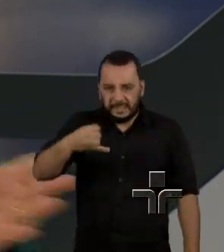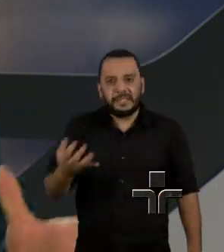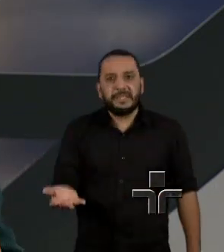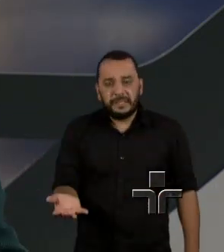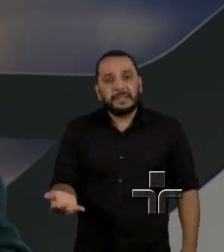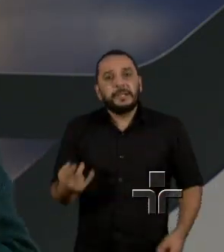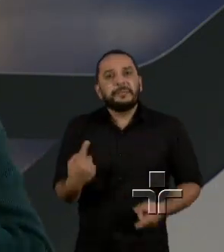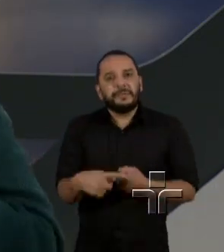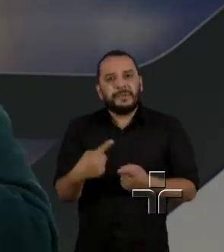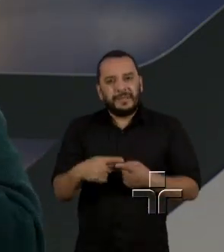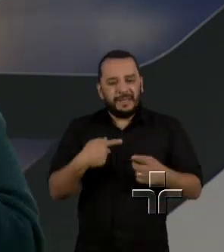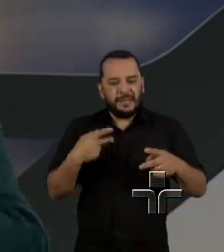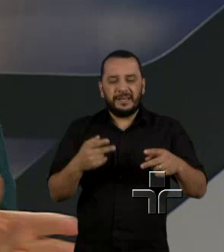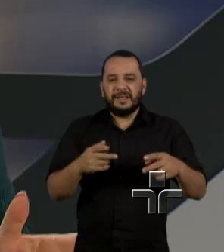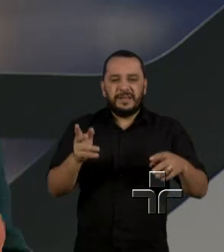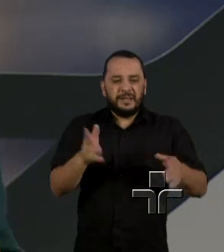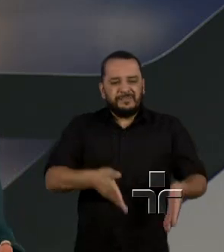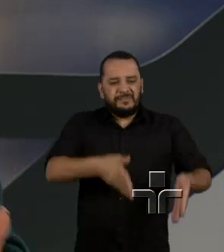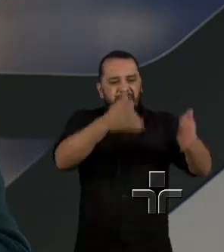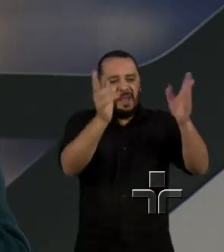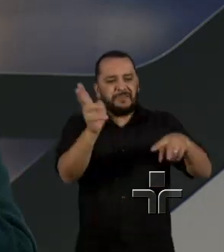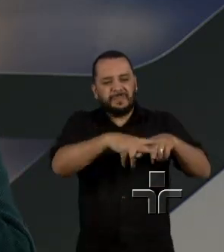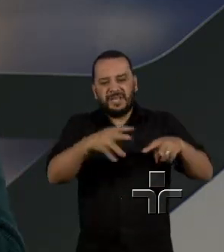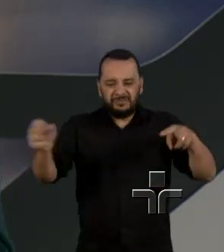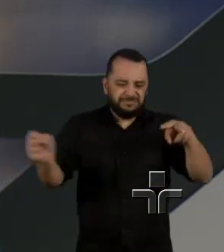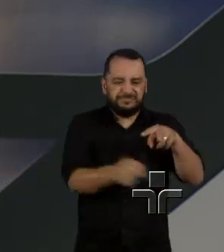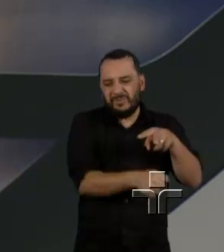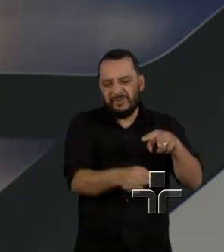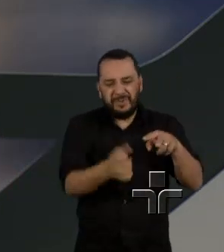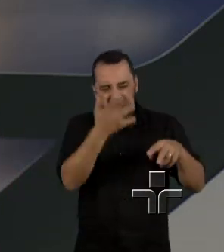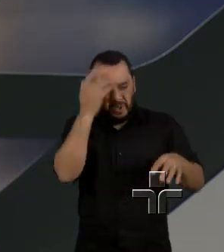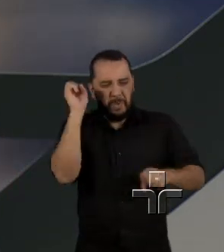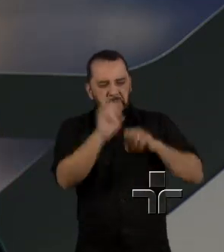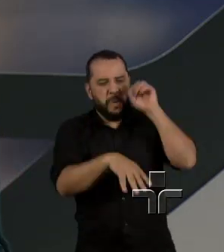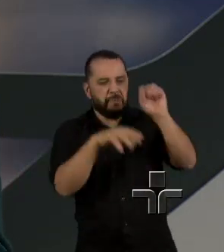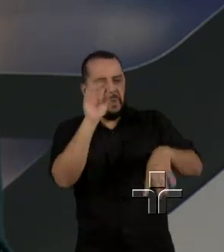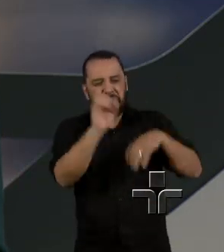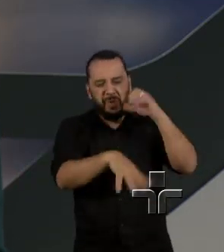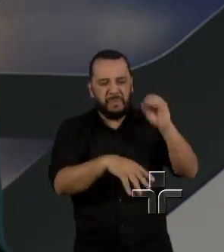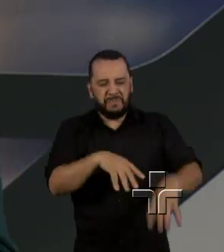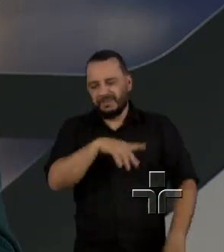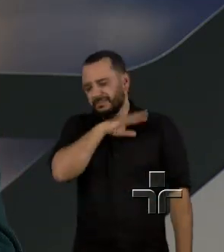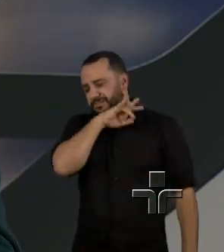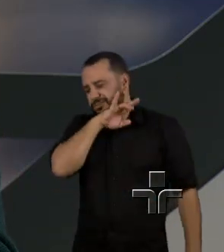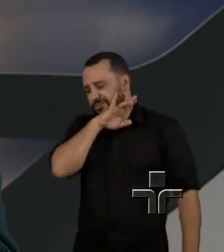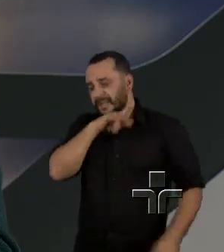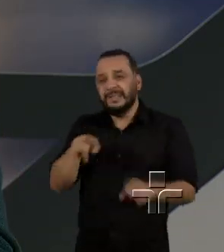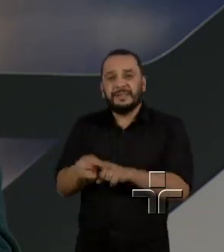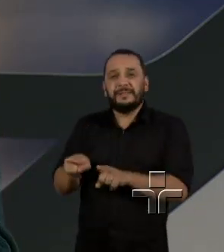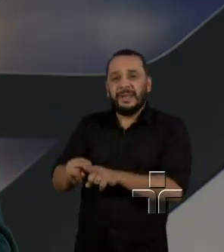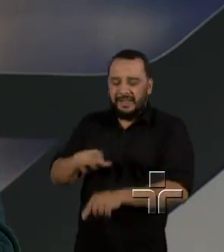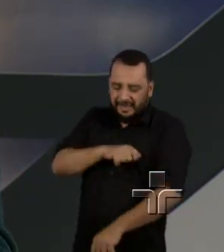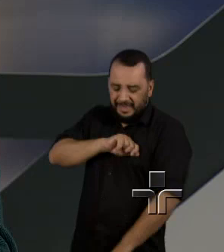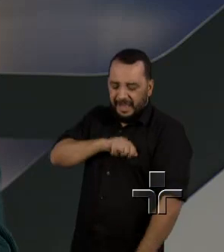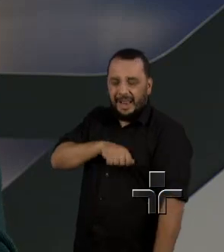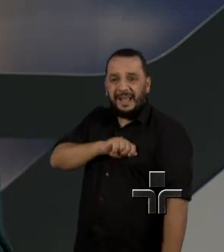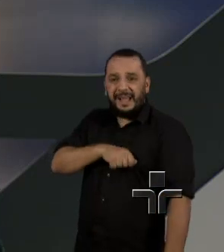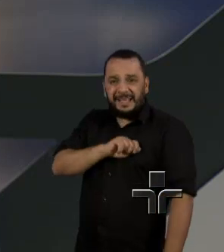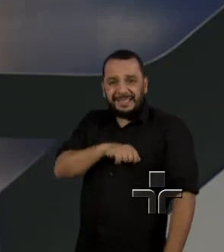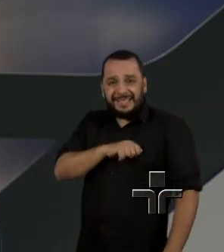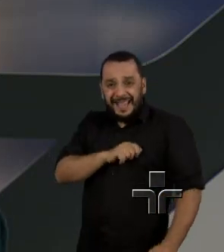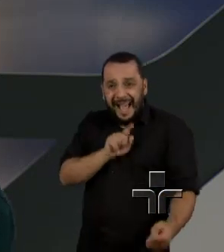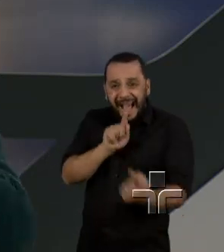as nossas penitenciárias são depósitos humanos, as nossas delegacias nem sempre estão preparadas para atender